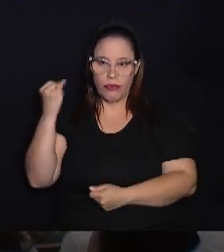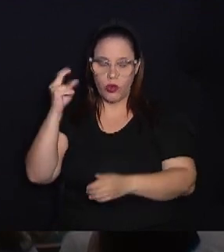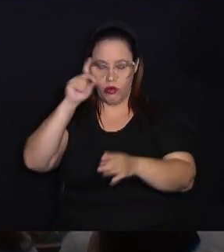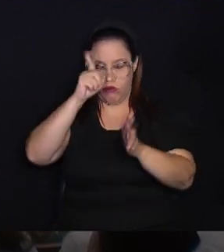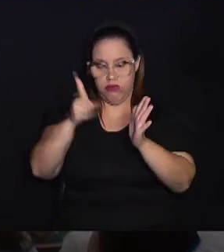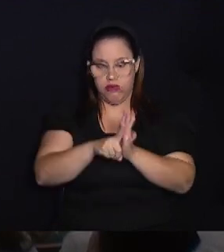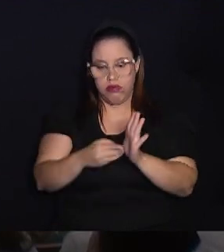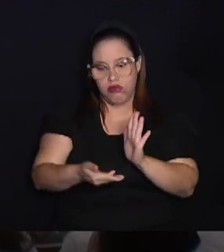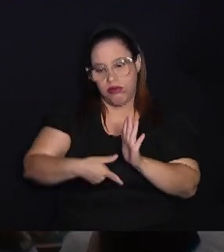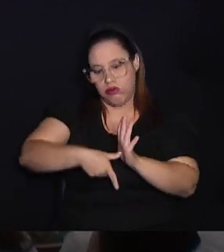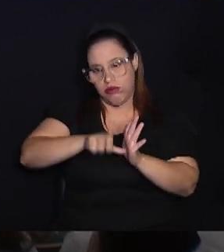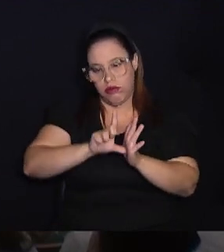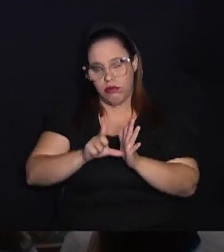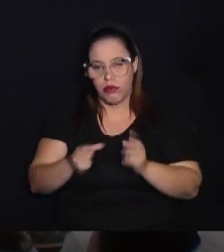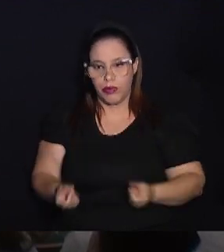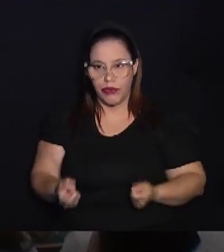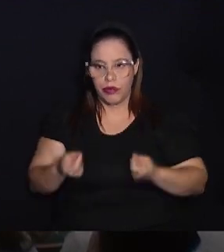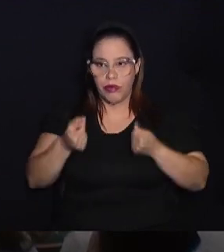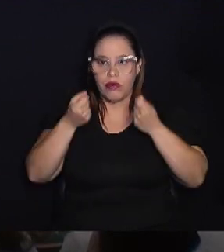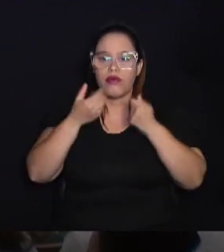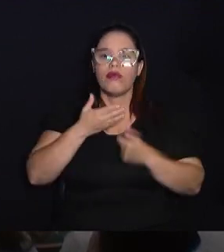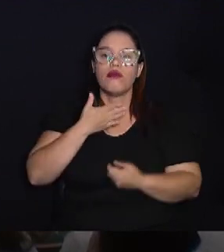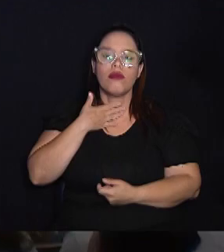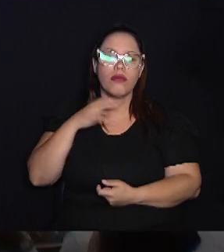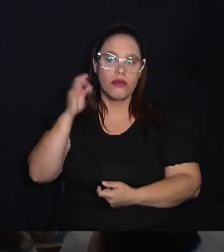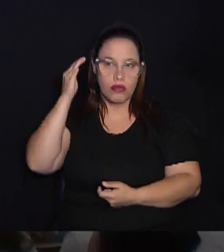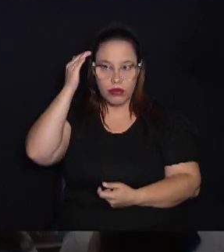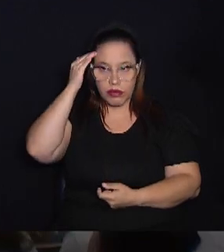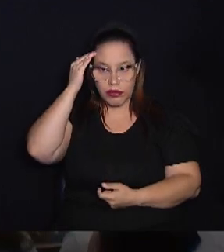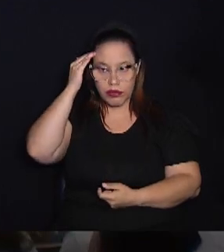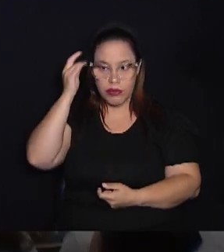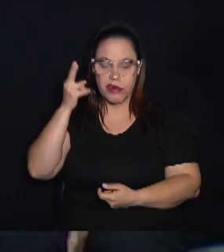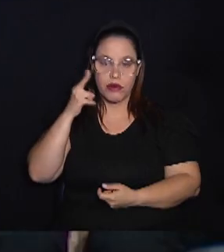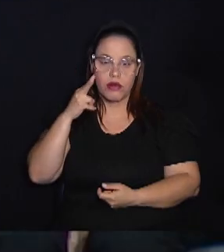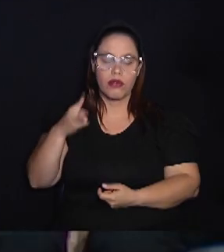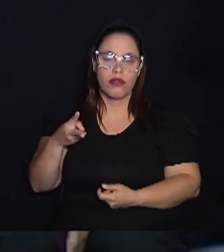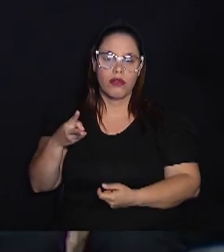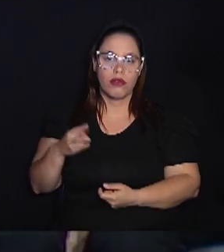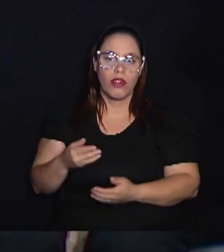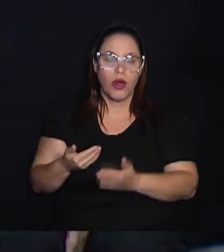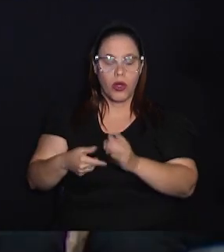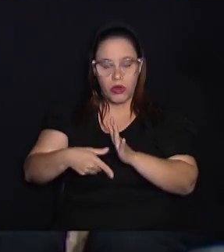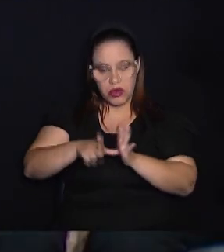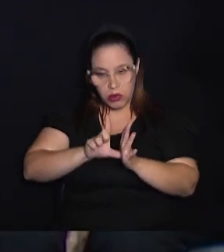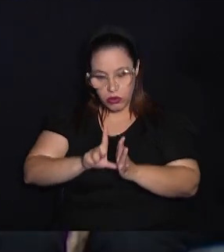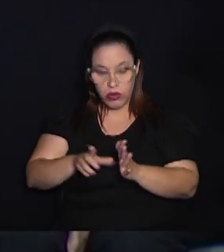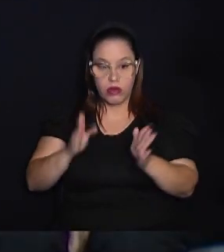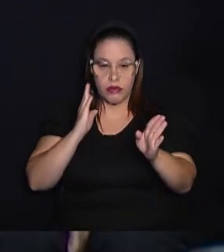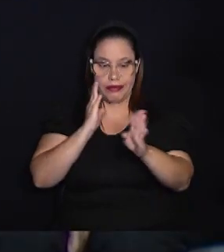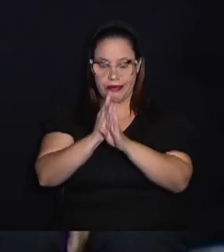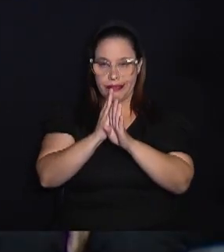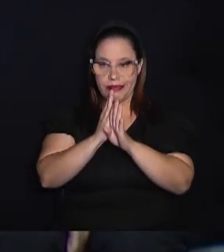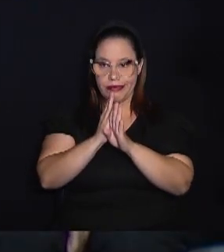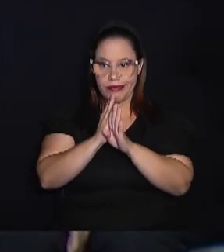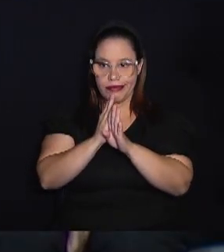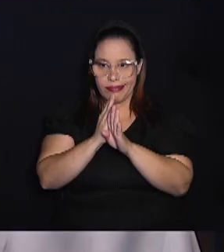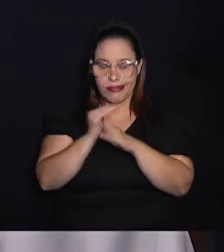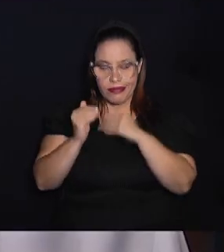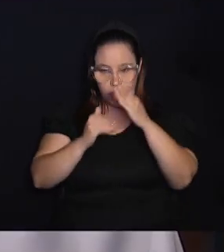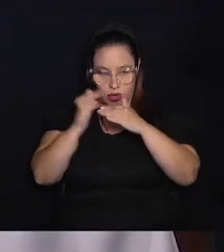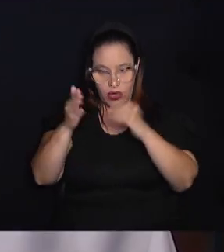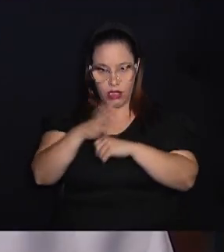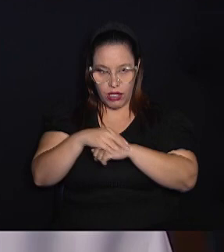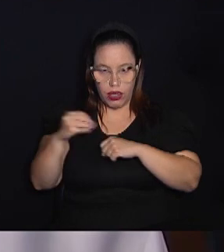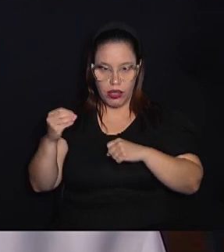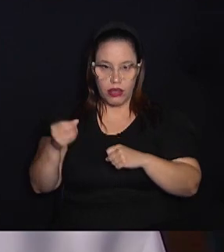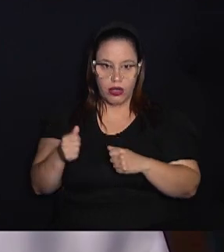diagnóstico precoce do câncer de cabeça e pescoço, visto que, quanto antes descoberto, maior a eficácia no tratamento.